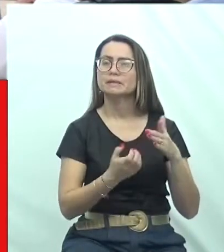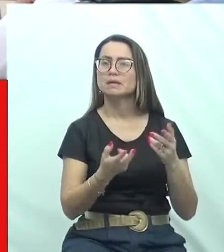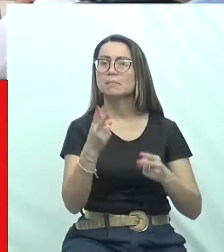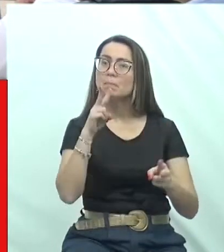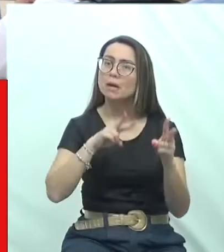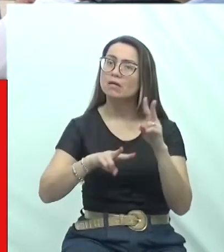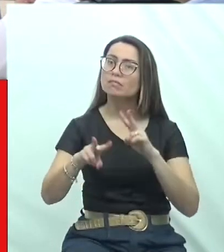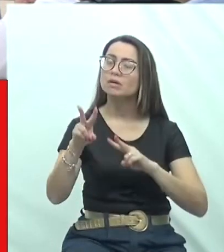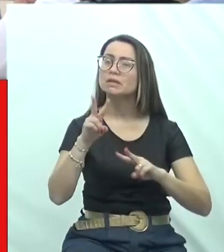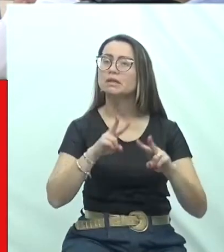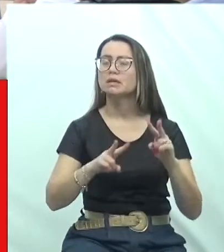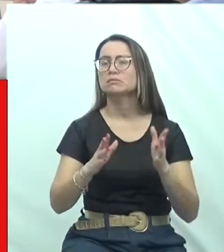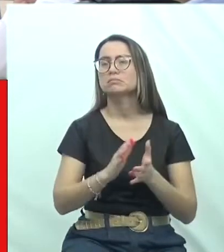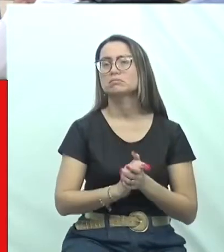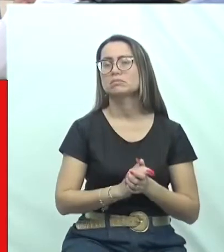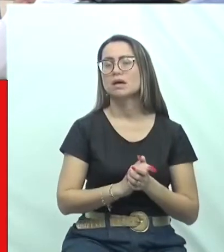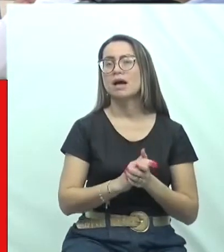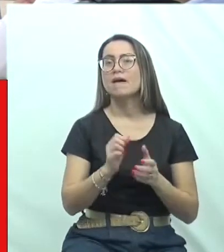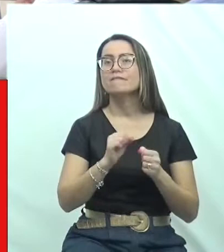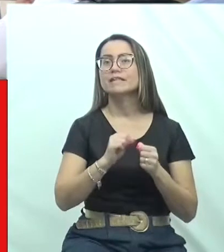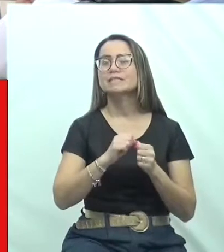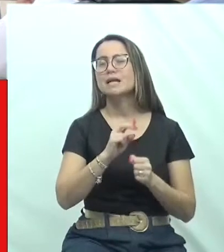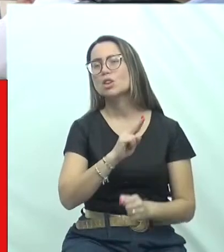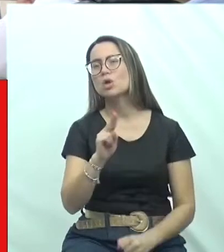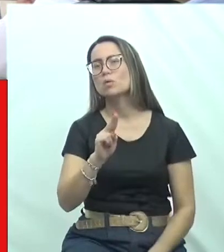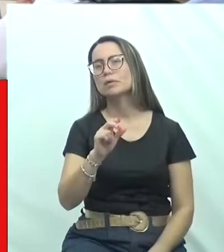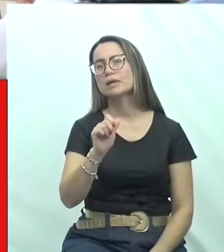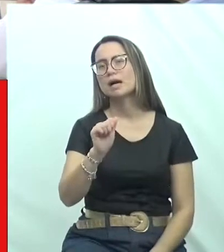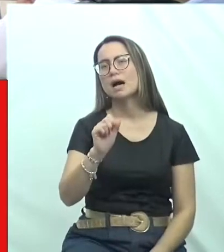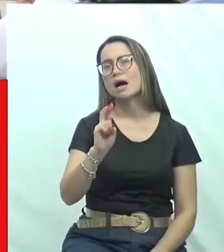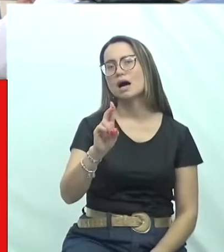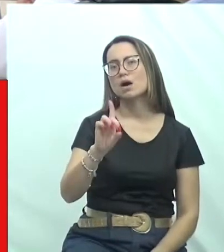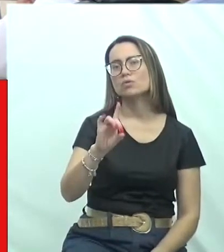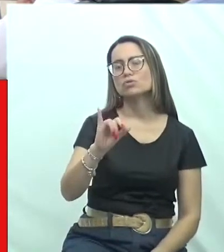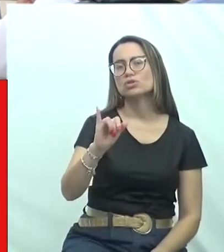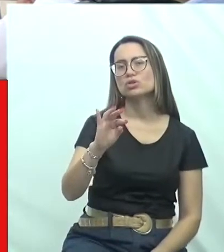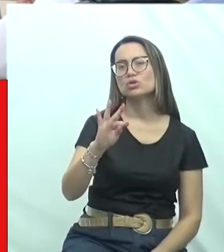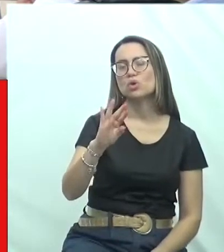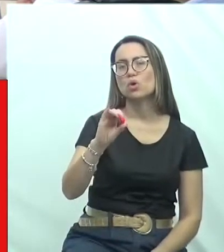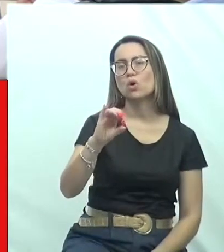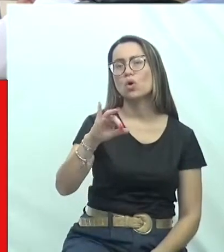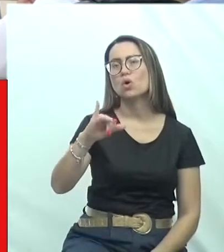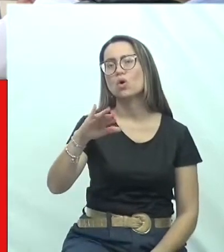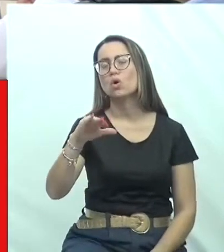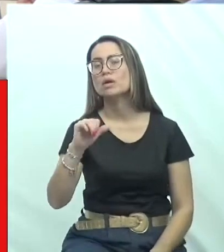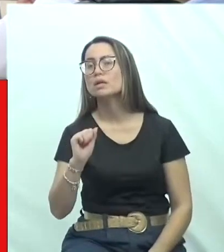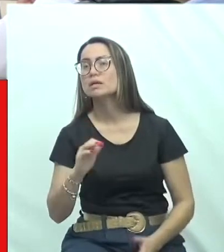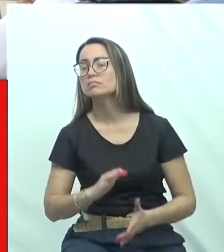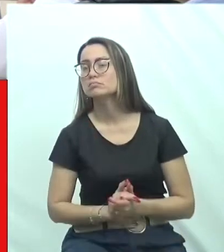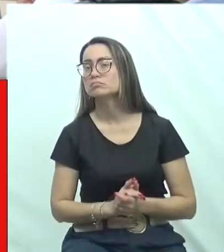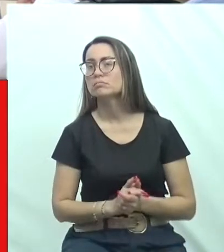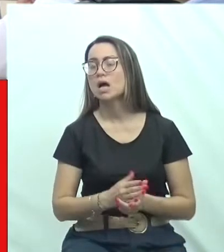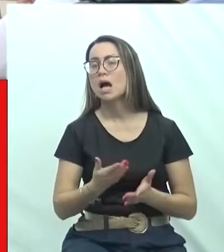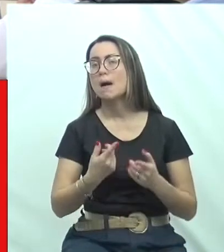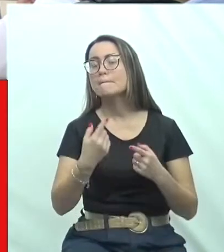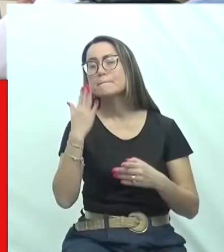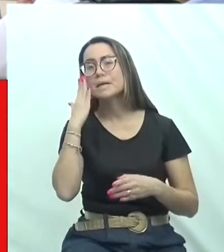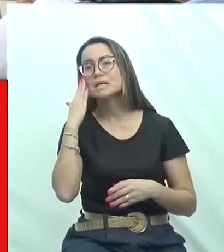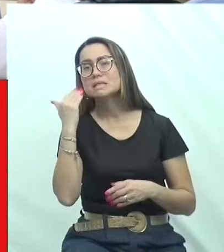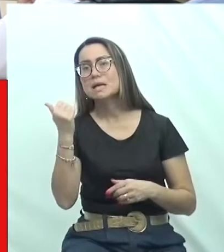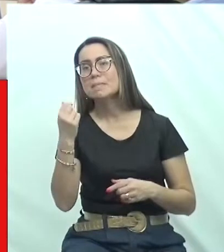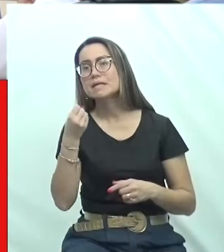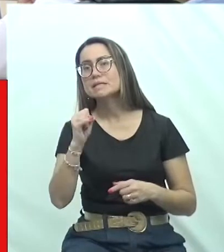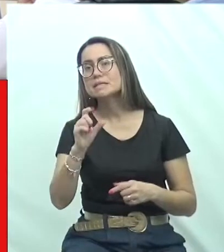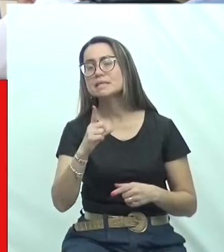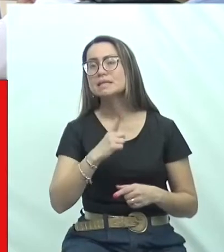verificação, uma auditoria, justamente nessa tubulação, para verificar se realmente tem ou não tem. Né? A dúvida